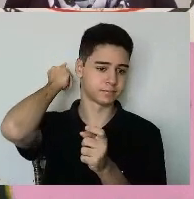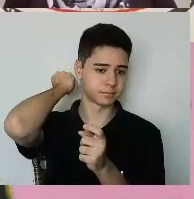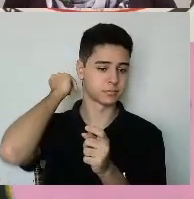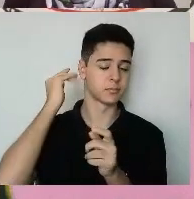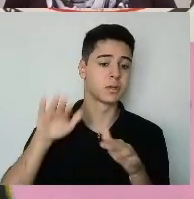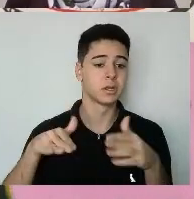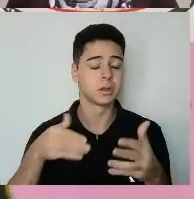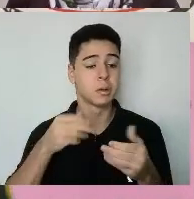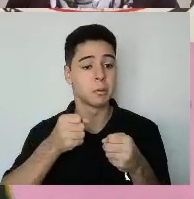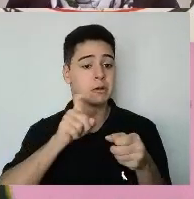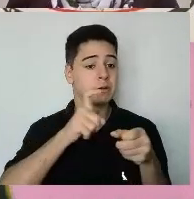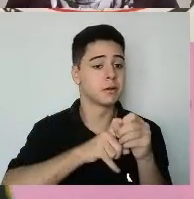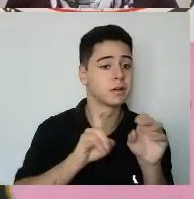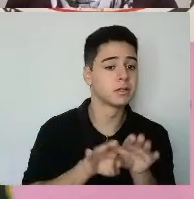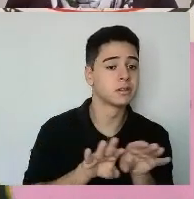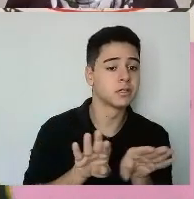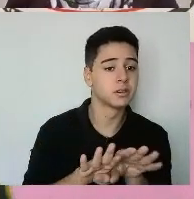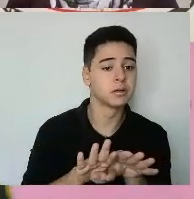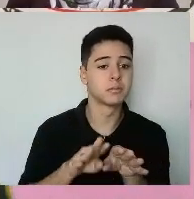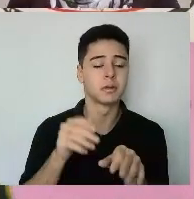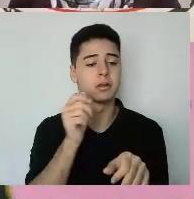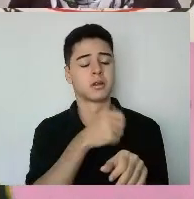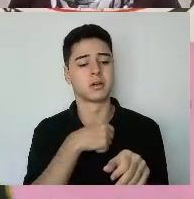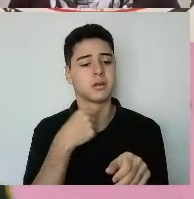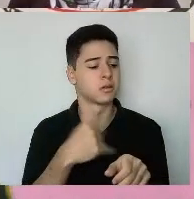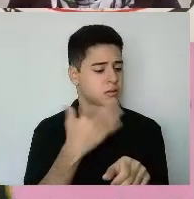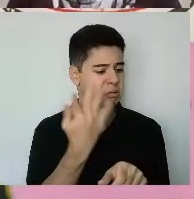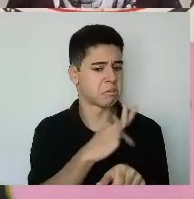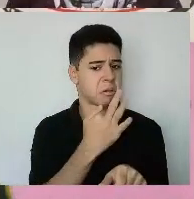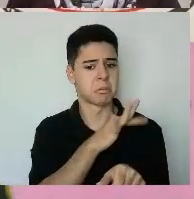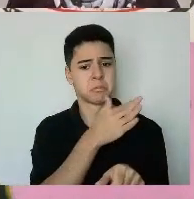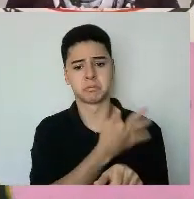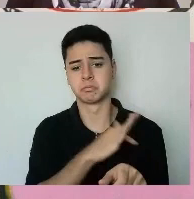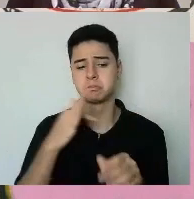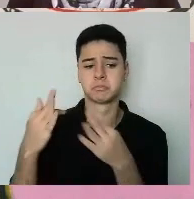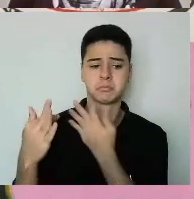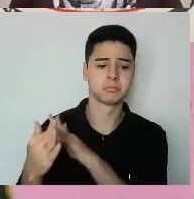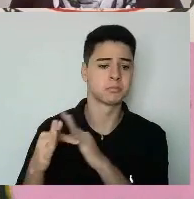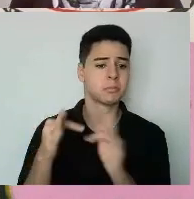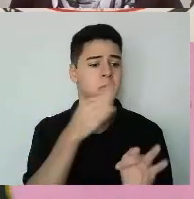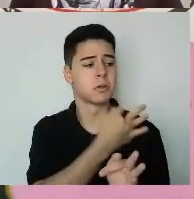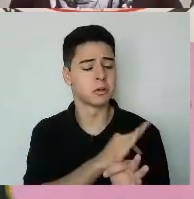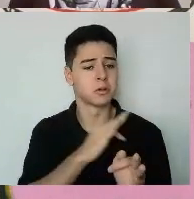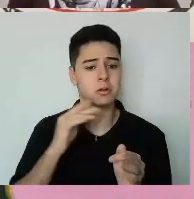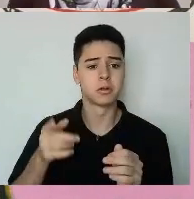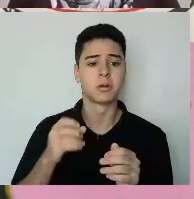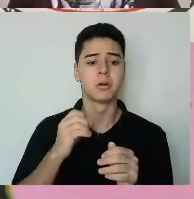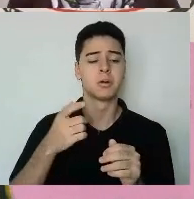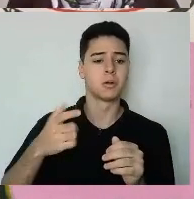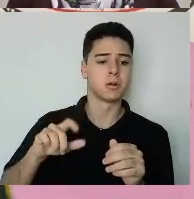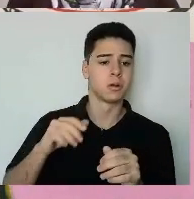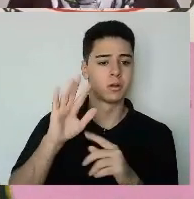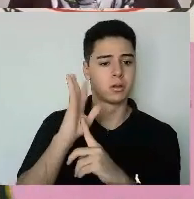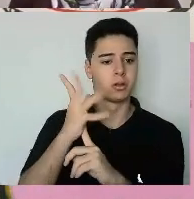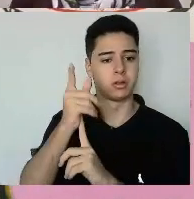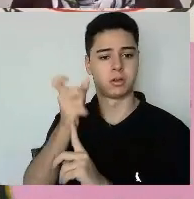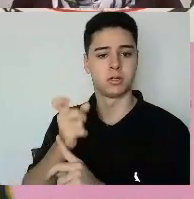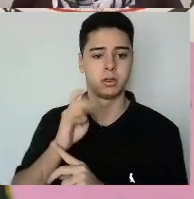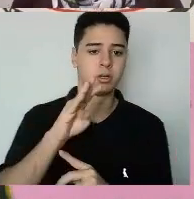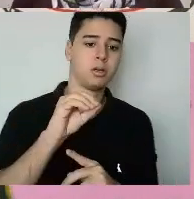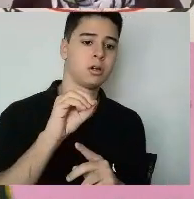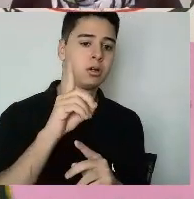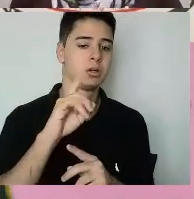Pode envolver, inclusive, o autoflagelo ou a automutilação. Um outro artista bacana para vocês pensarem a body art é o